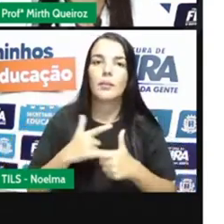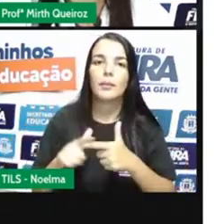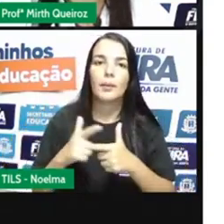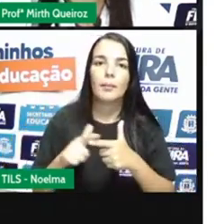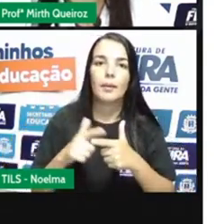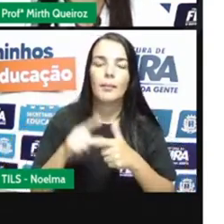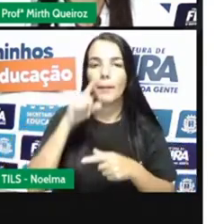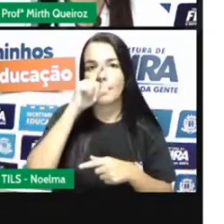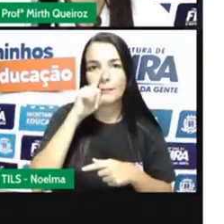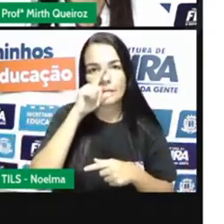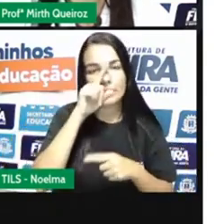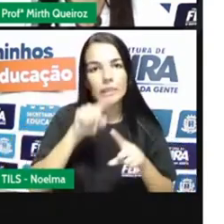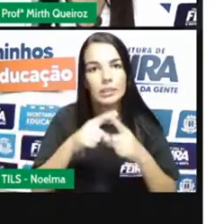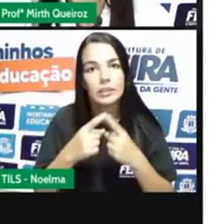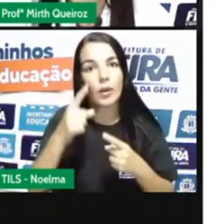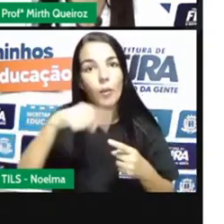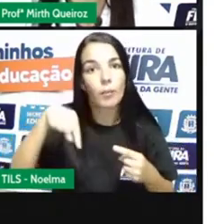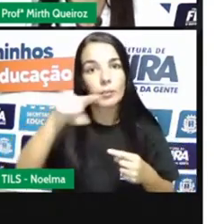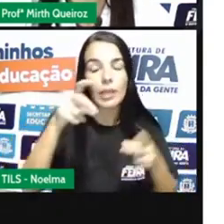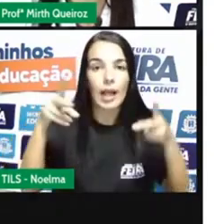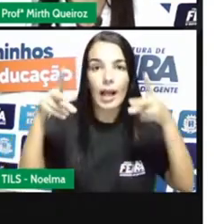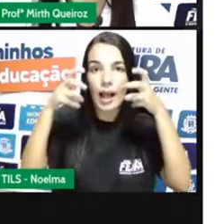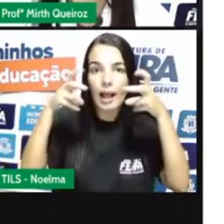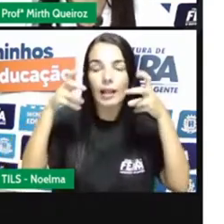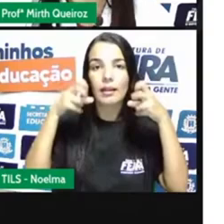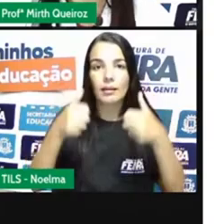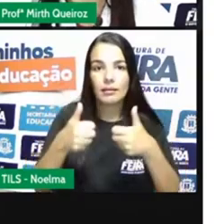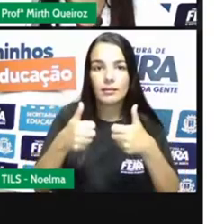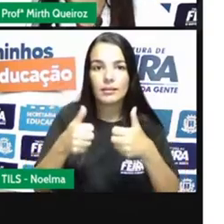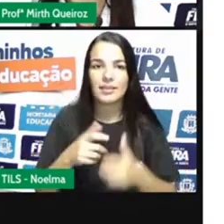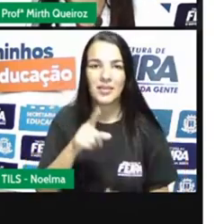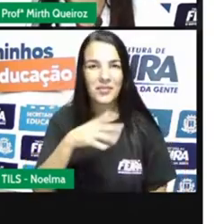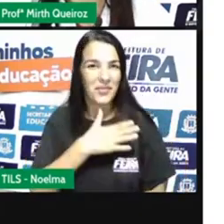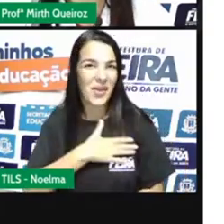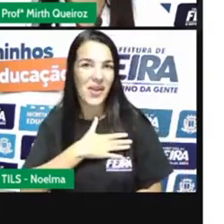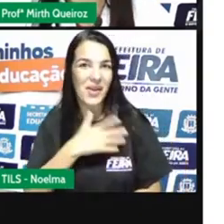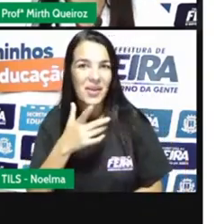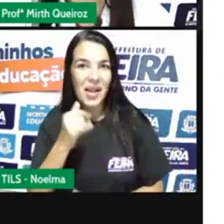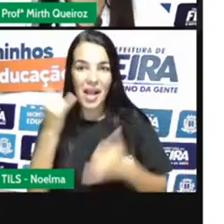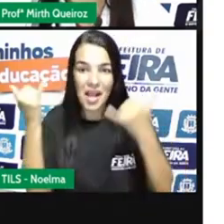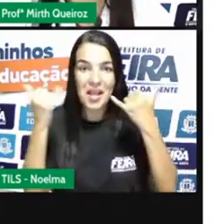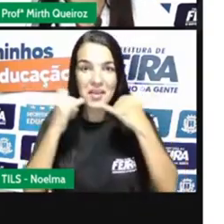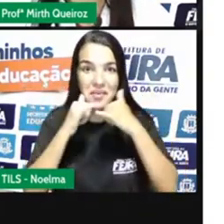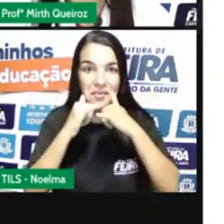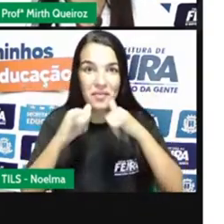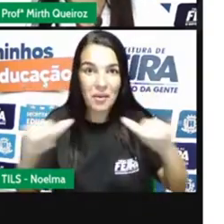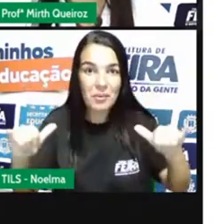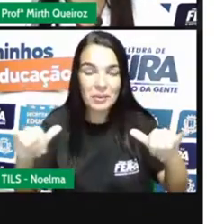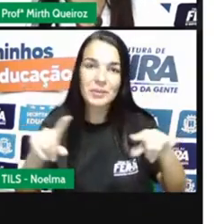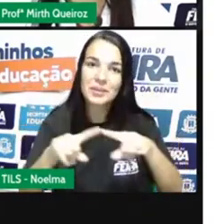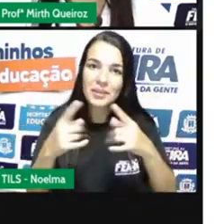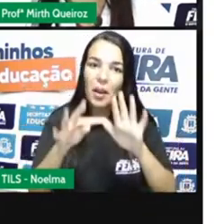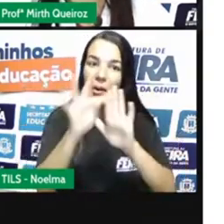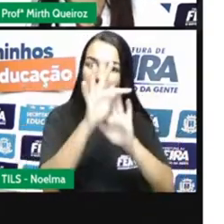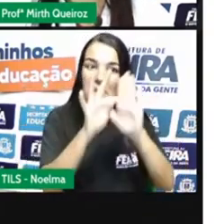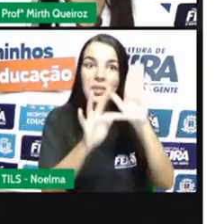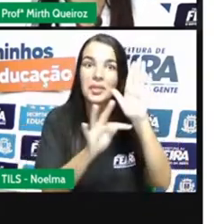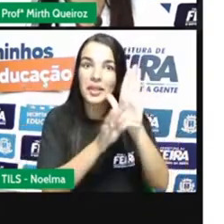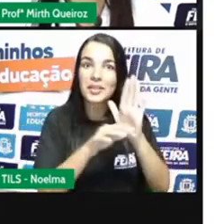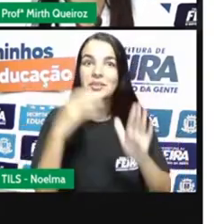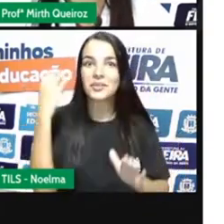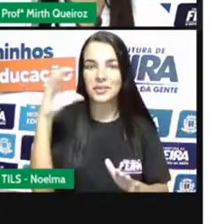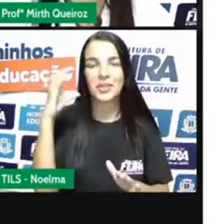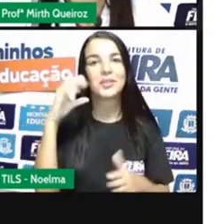graves. Portanto, esteja alerta. Gostou das informações encontradas nesse artigo? Então, não deixe